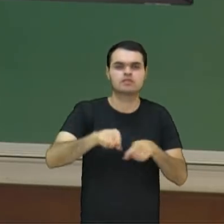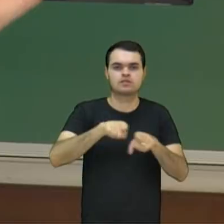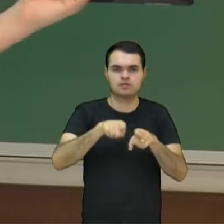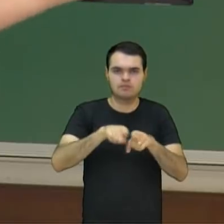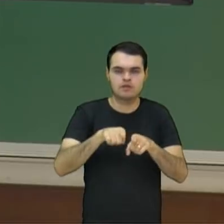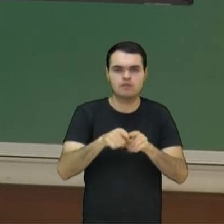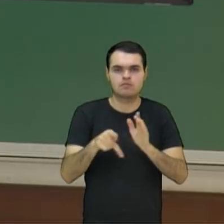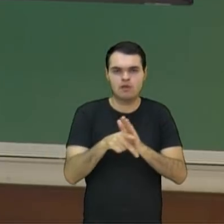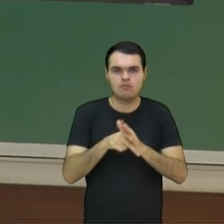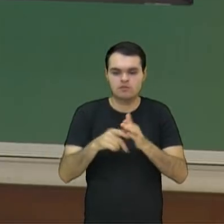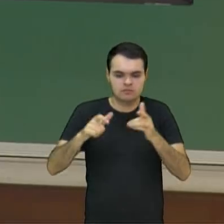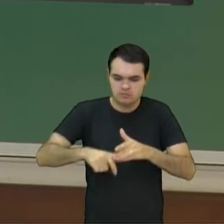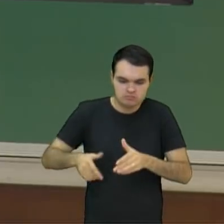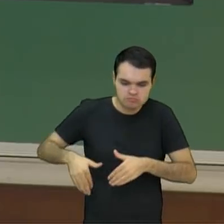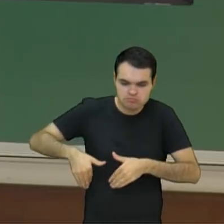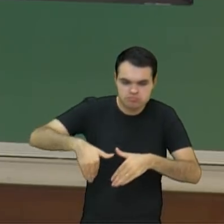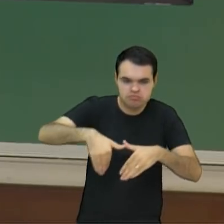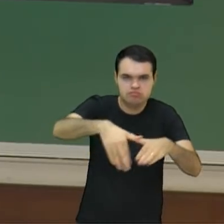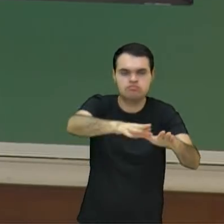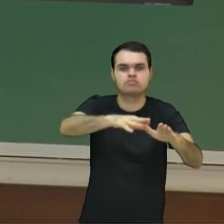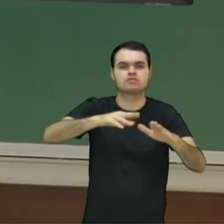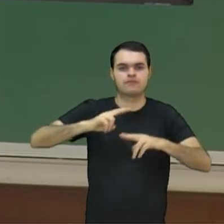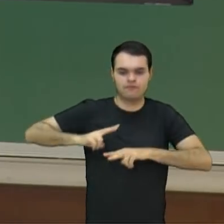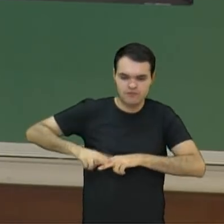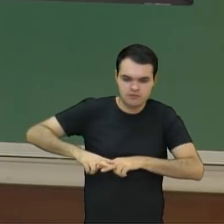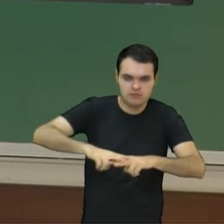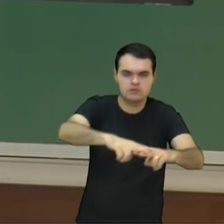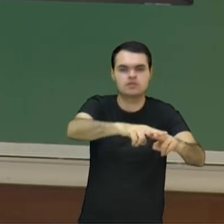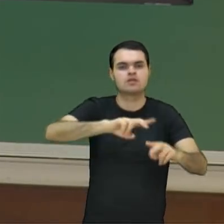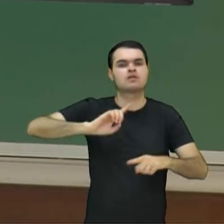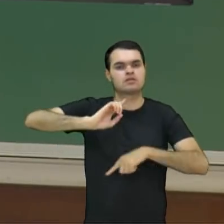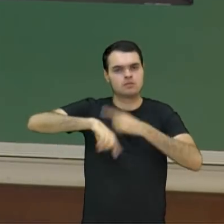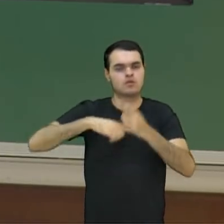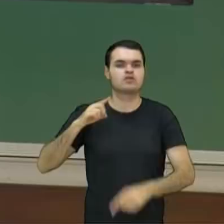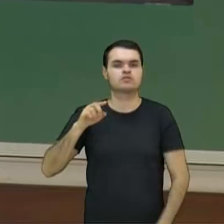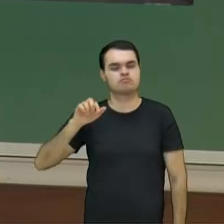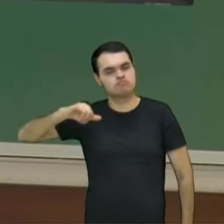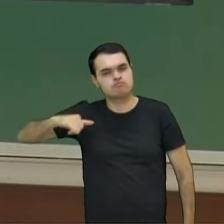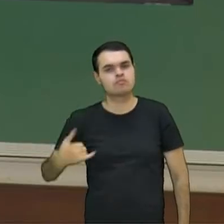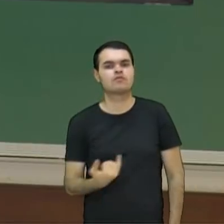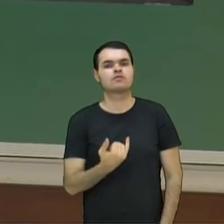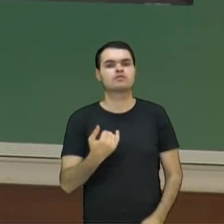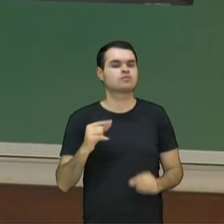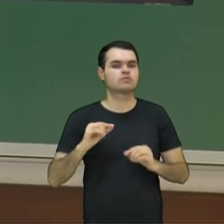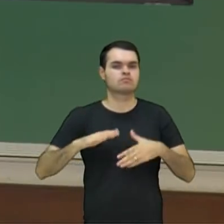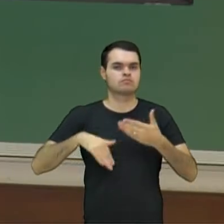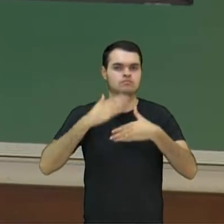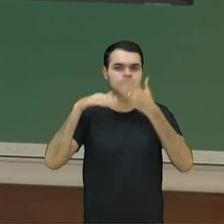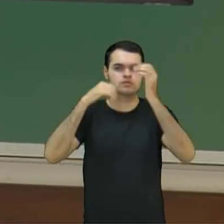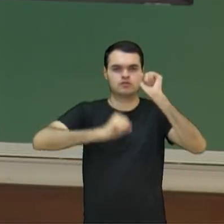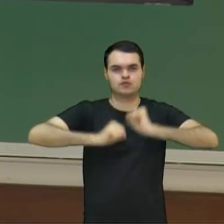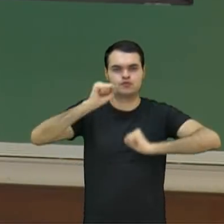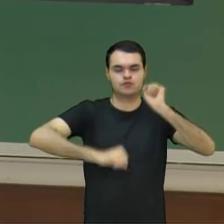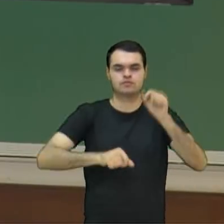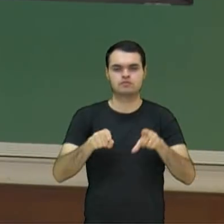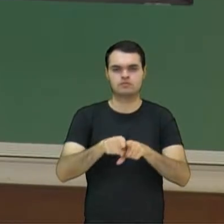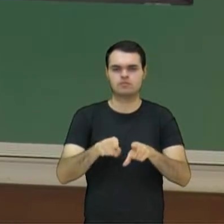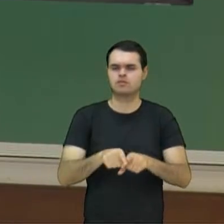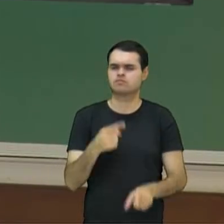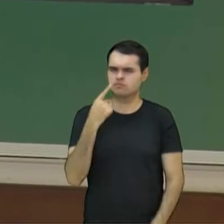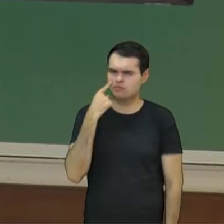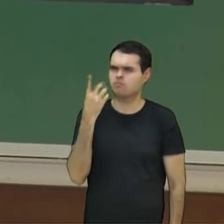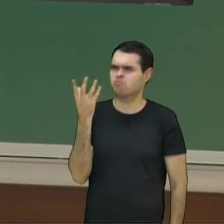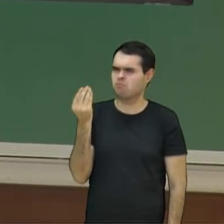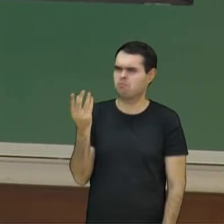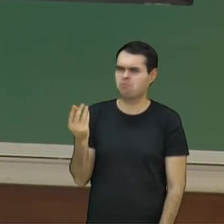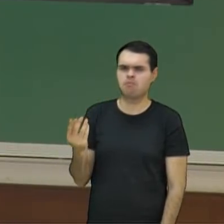para transportar ali o café, depois elas são utilizadas para o desenvolvimento industrial também. Então vejam o quanto